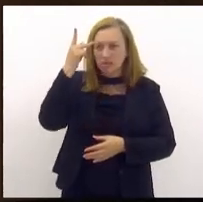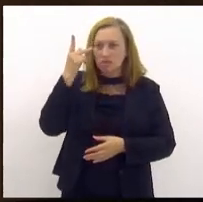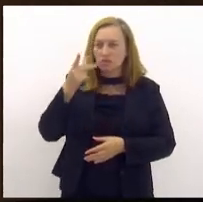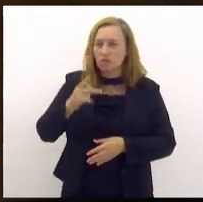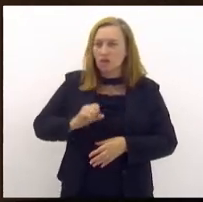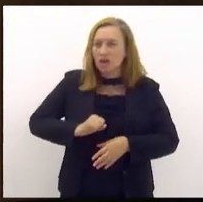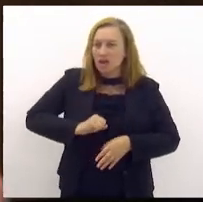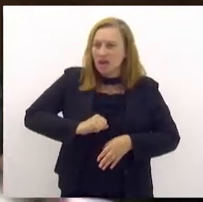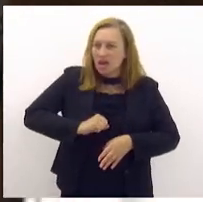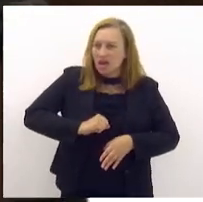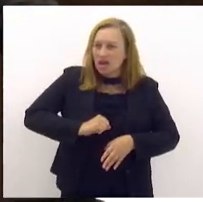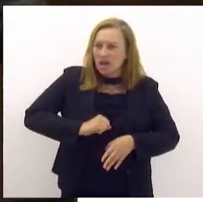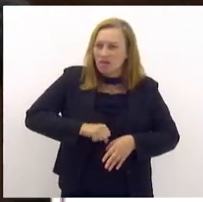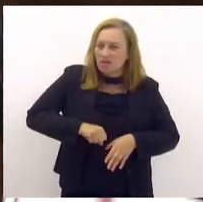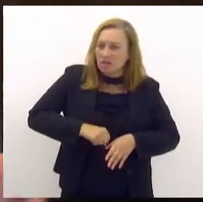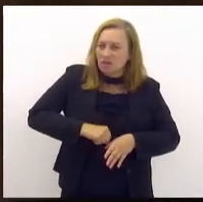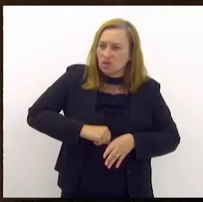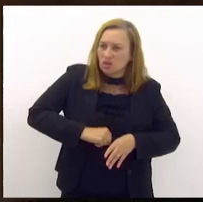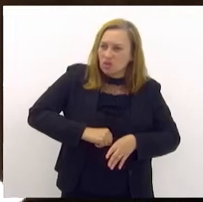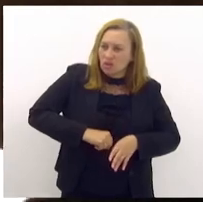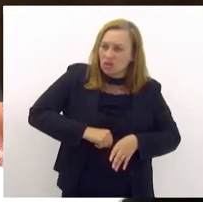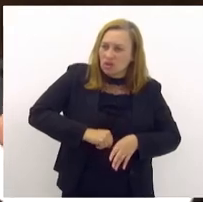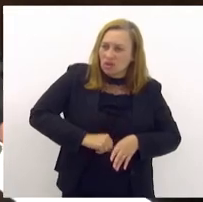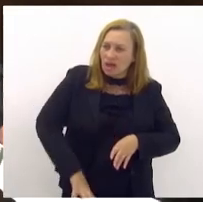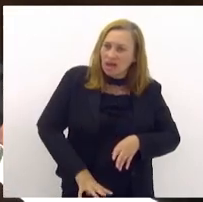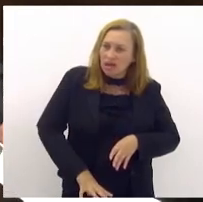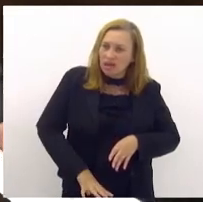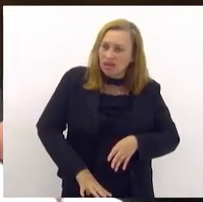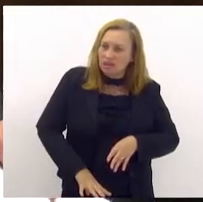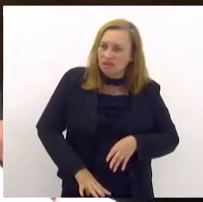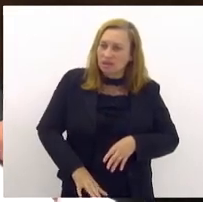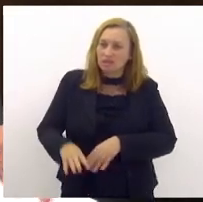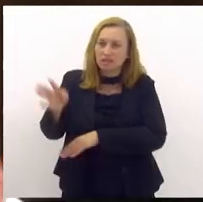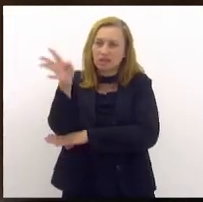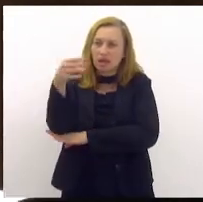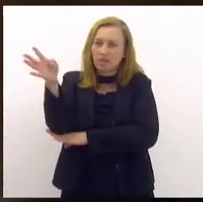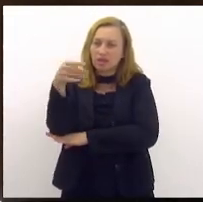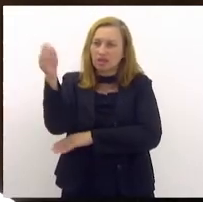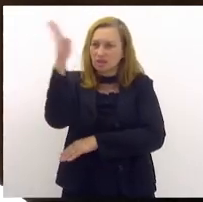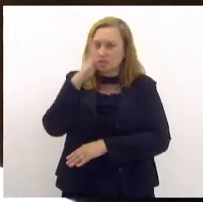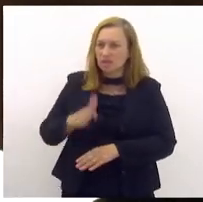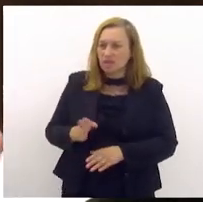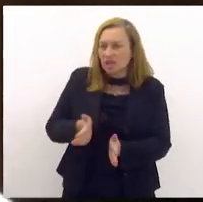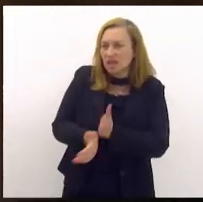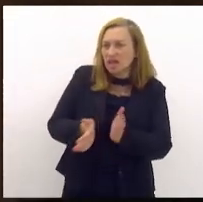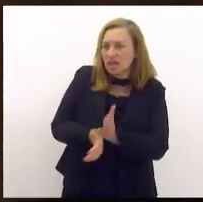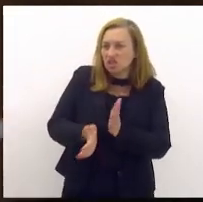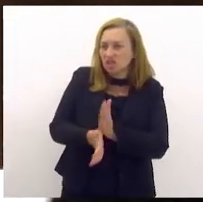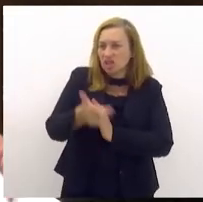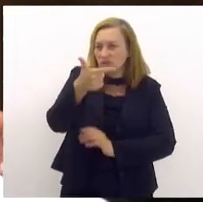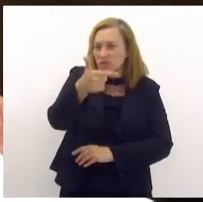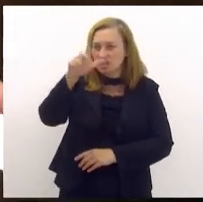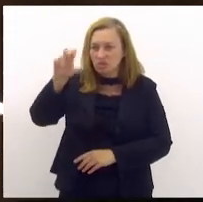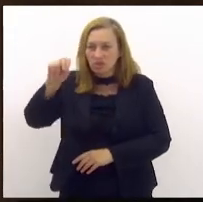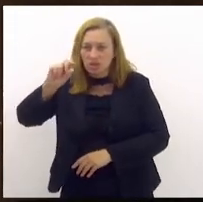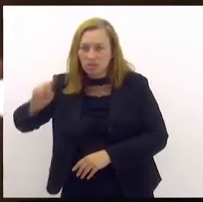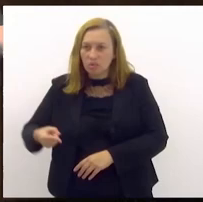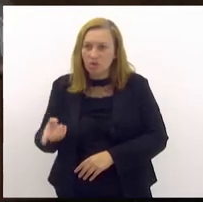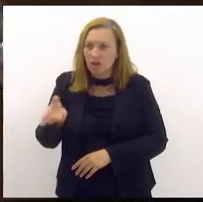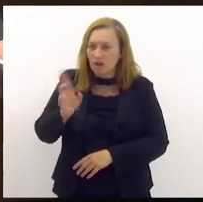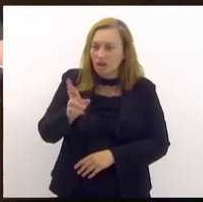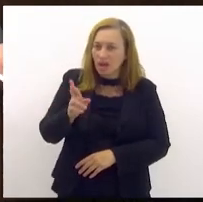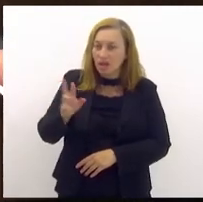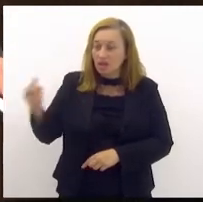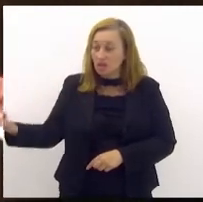defecando na bandeira do Brasil, ainda gastar R$ 250 mil do povo brasileiro. E, posteriormente a isso, vir para a